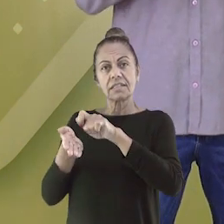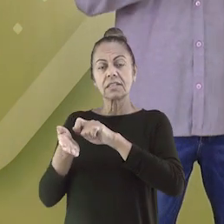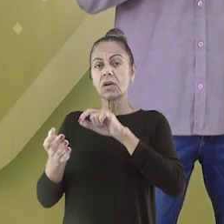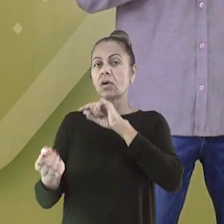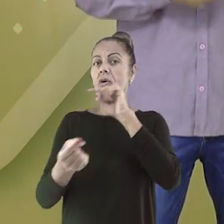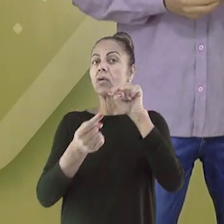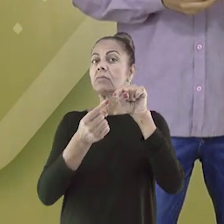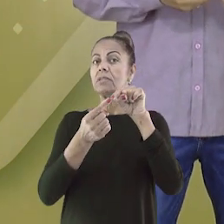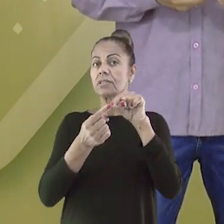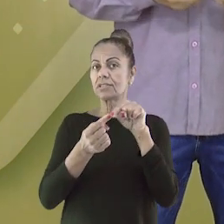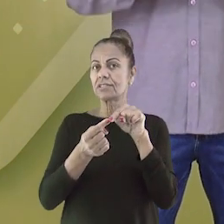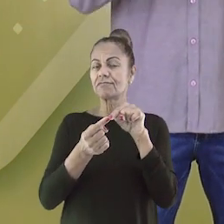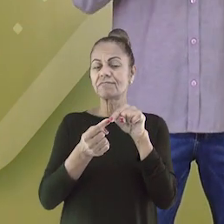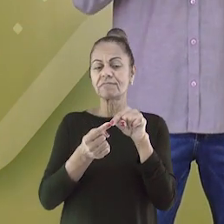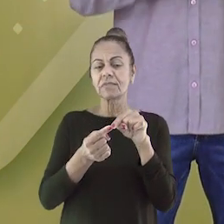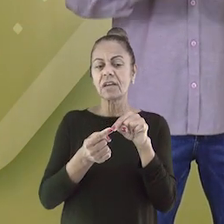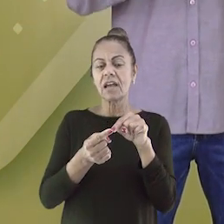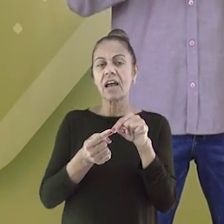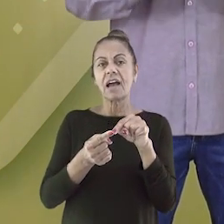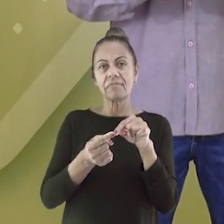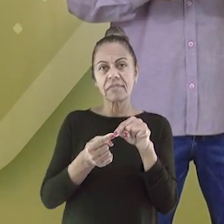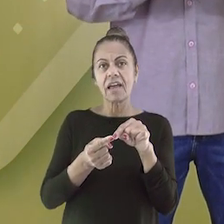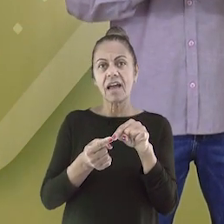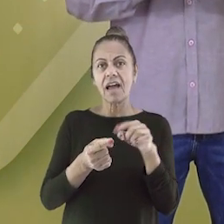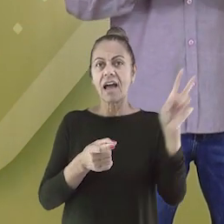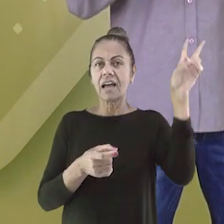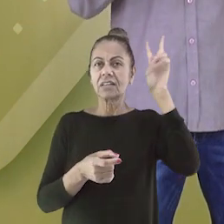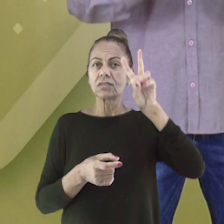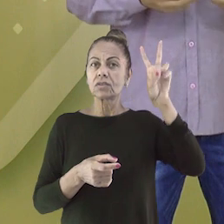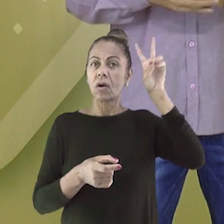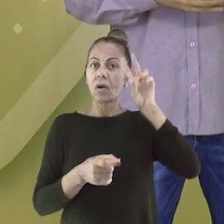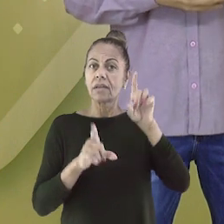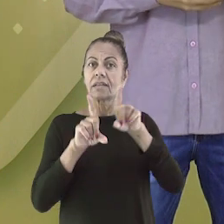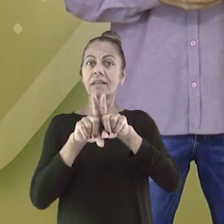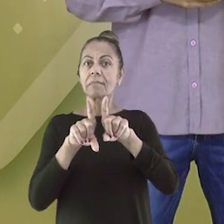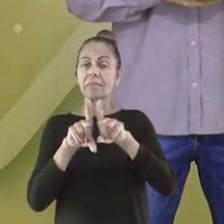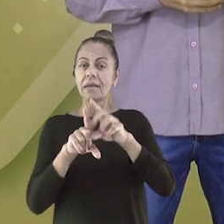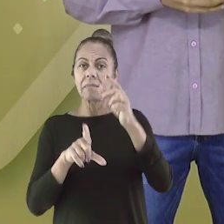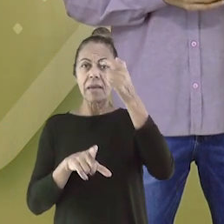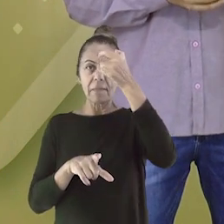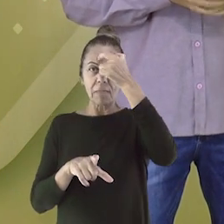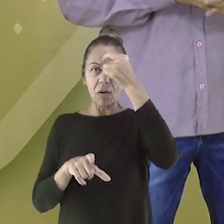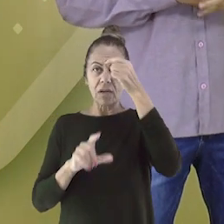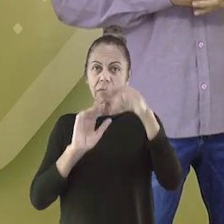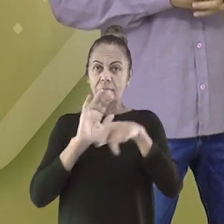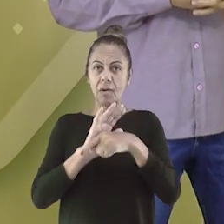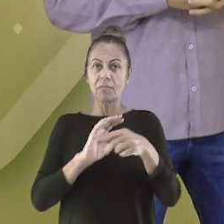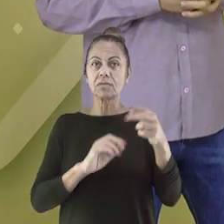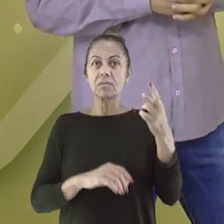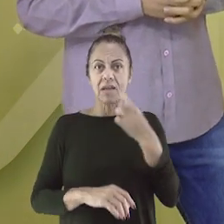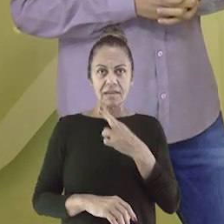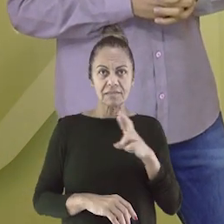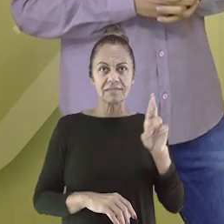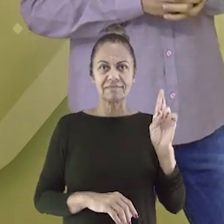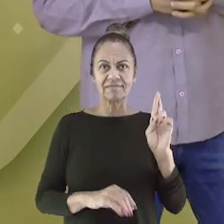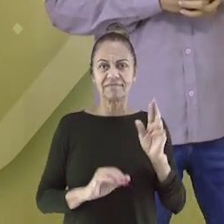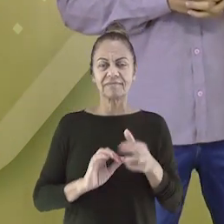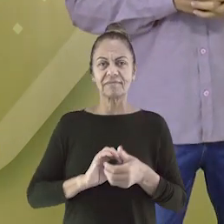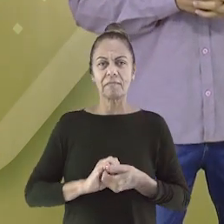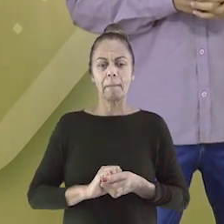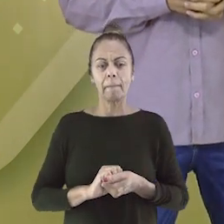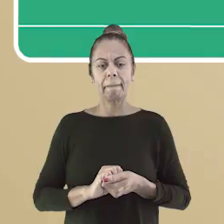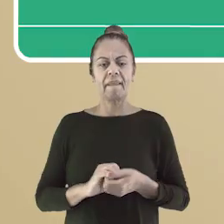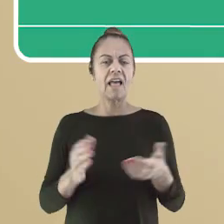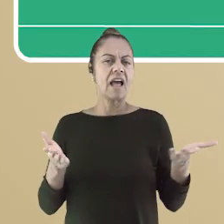têm um objetivo em comum: preservar a história e a memória de uma religião. Muito bem,